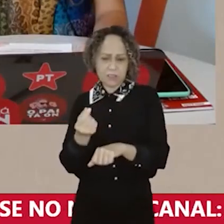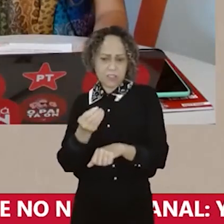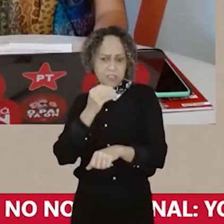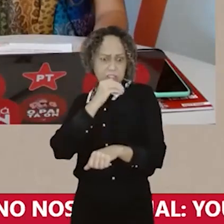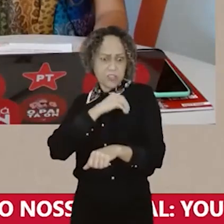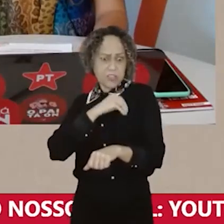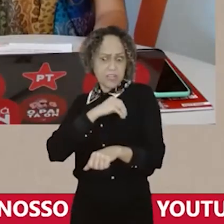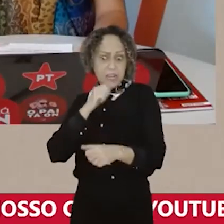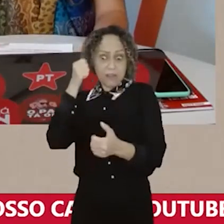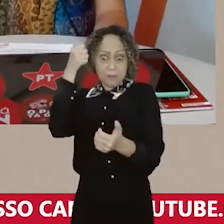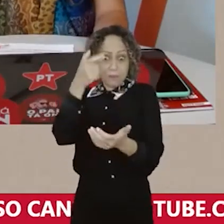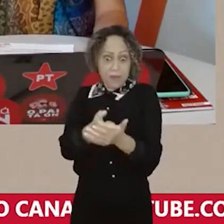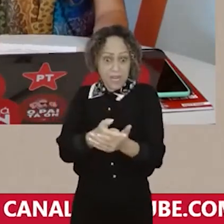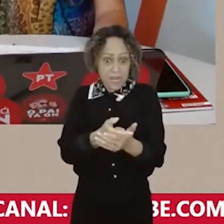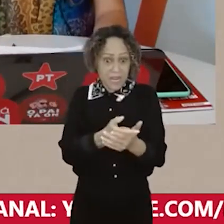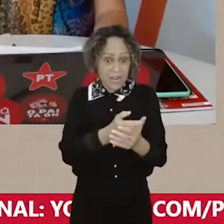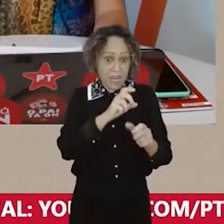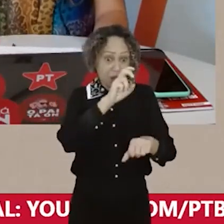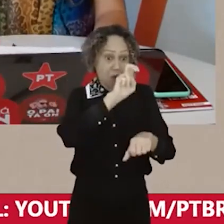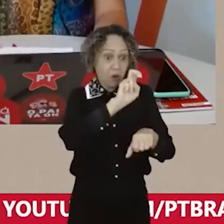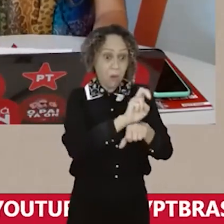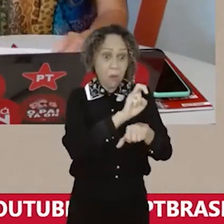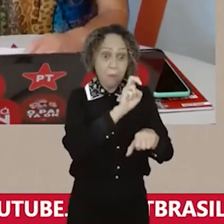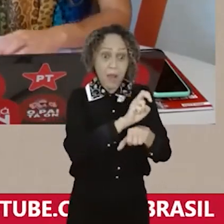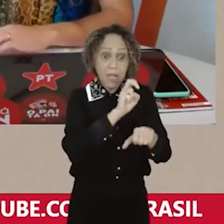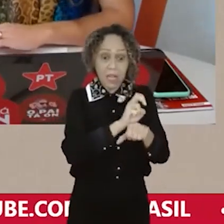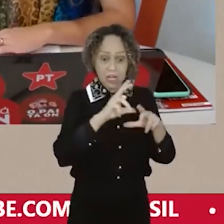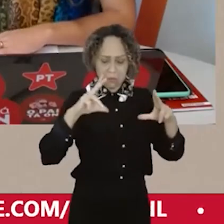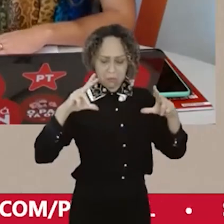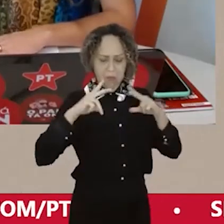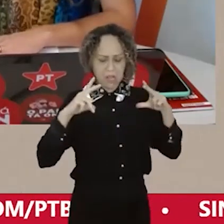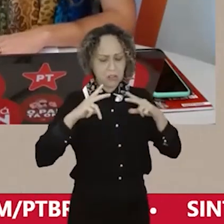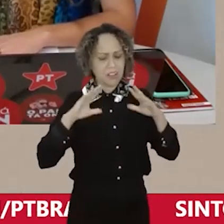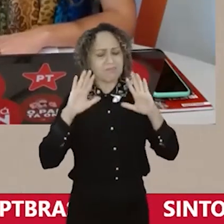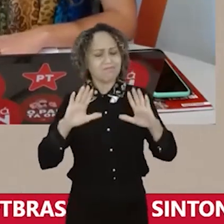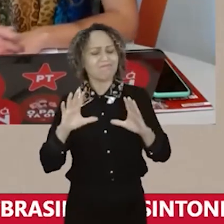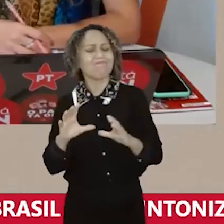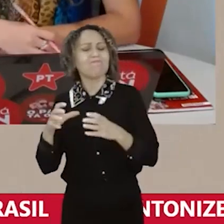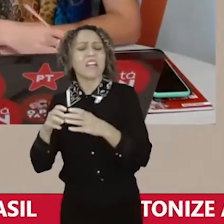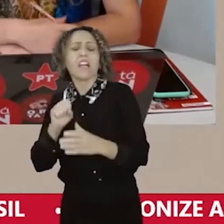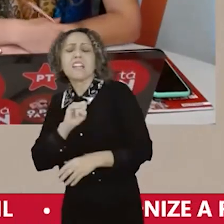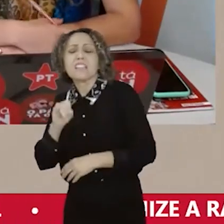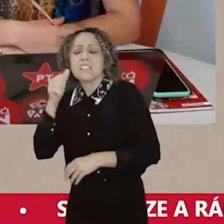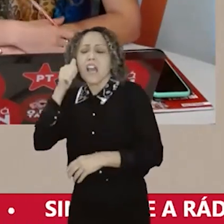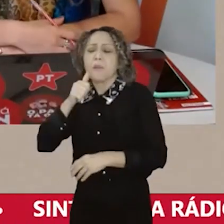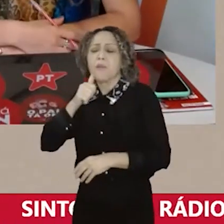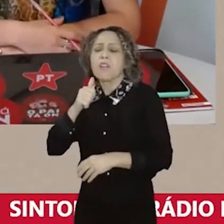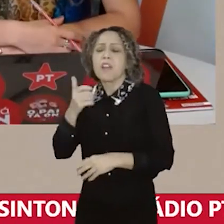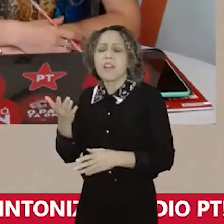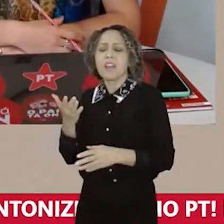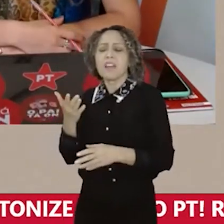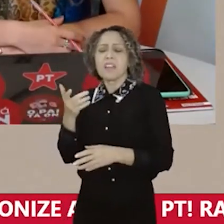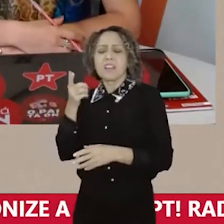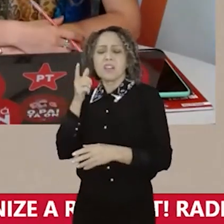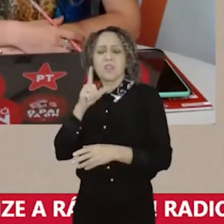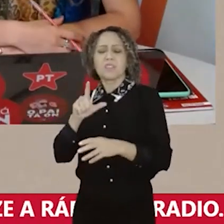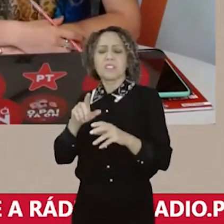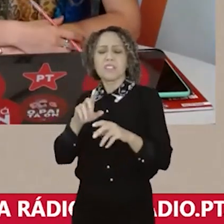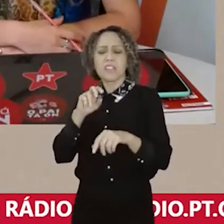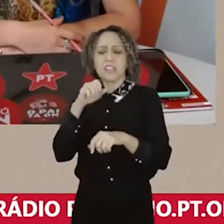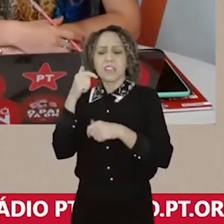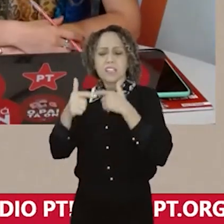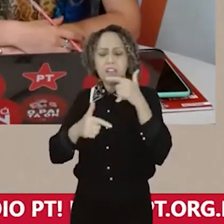creche privada. Então, é um conjunto de barbaridades. Primeiro, se a mulher arranjar emprego, quando a gente olha os dados